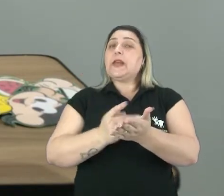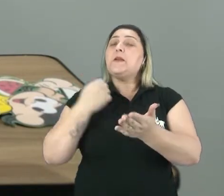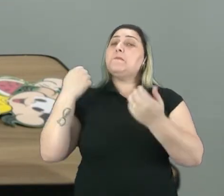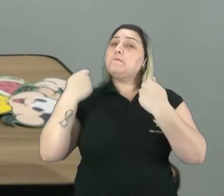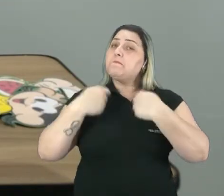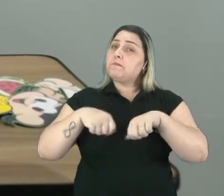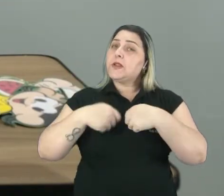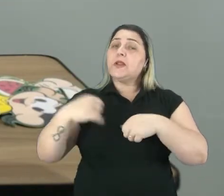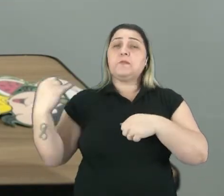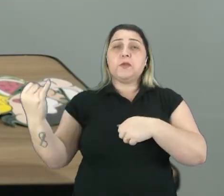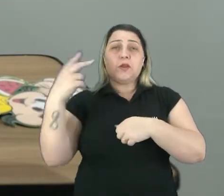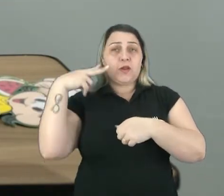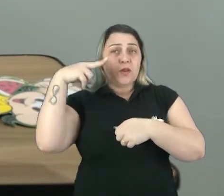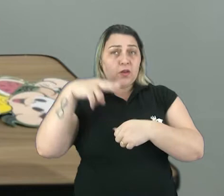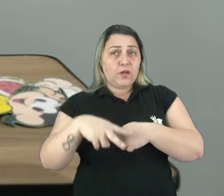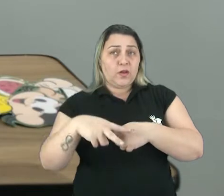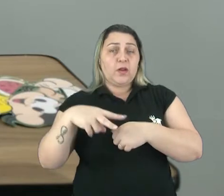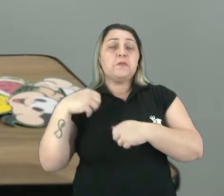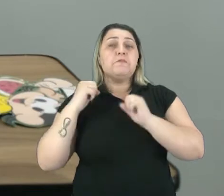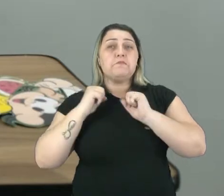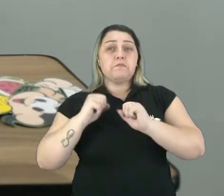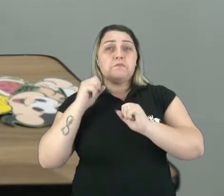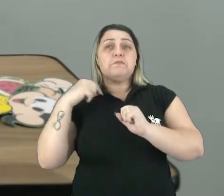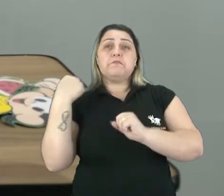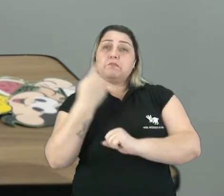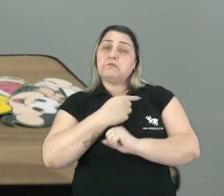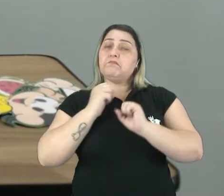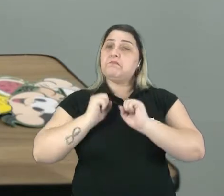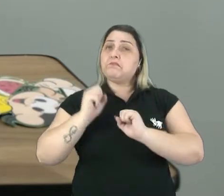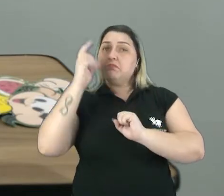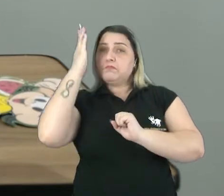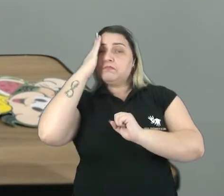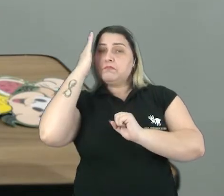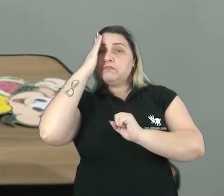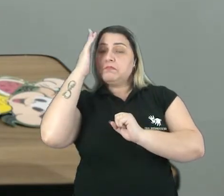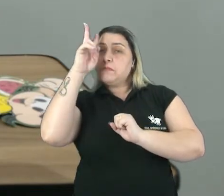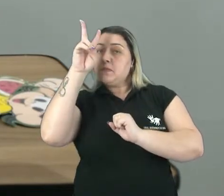são necessários para que nós possamos compreender a história.